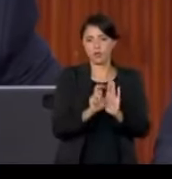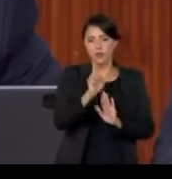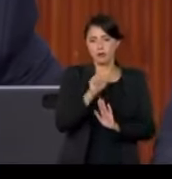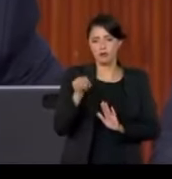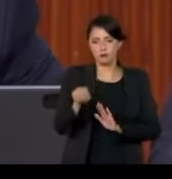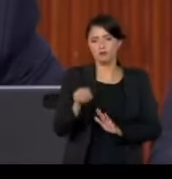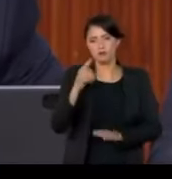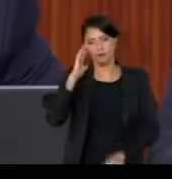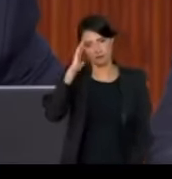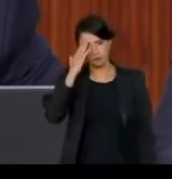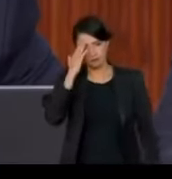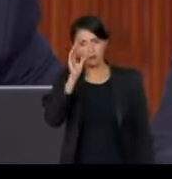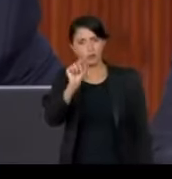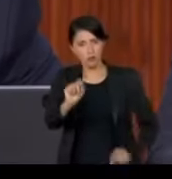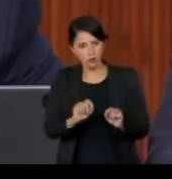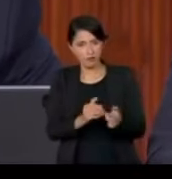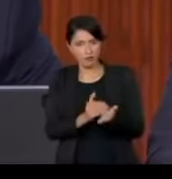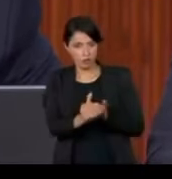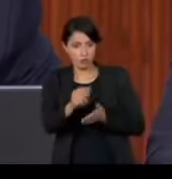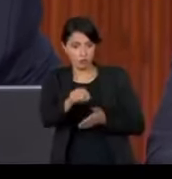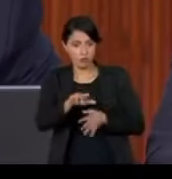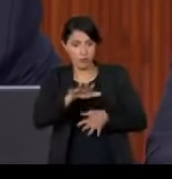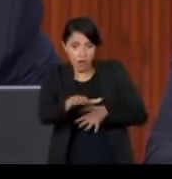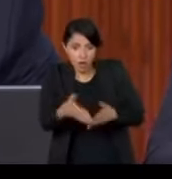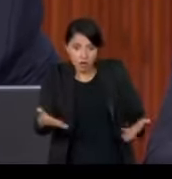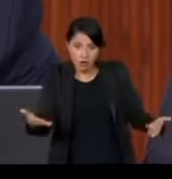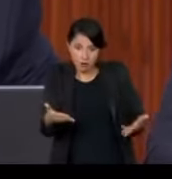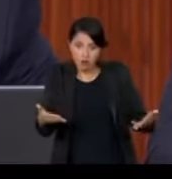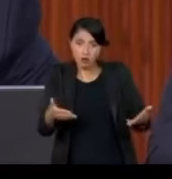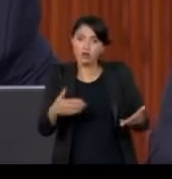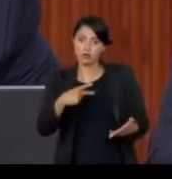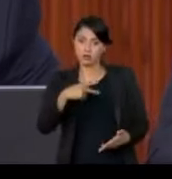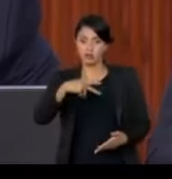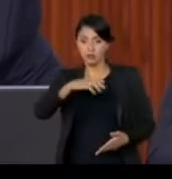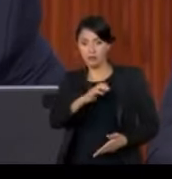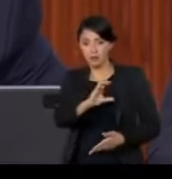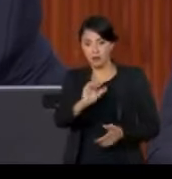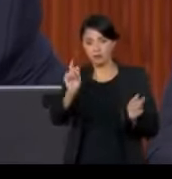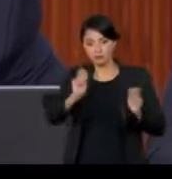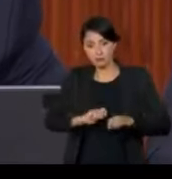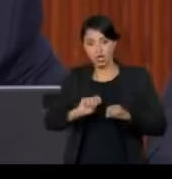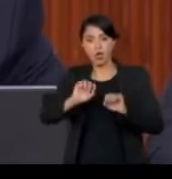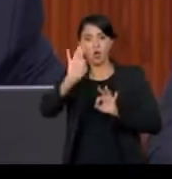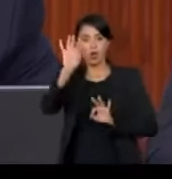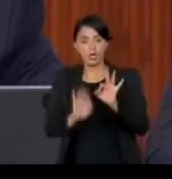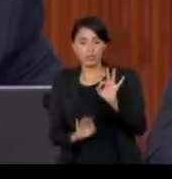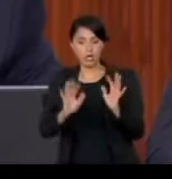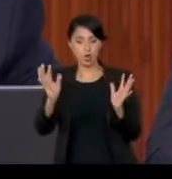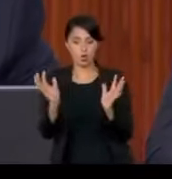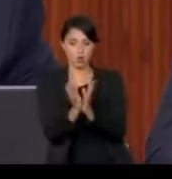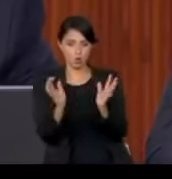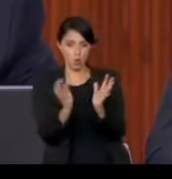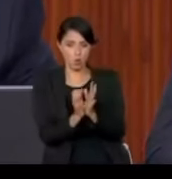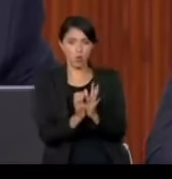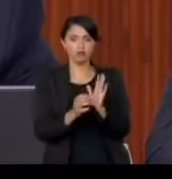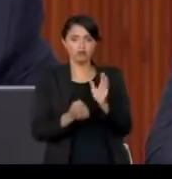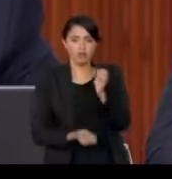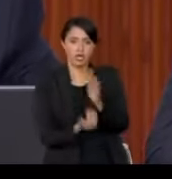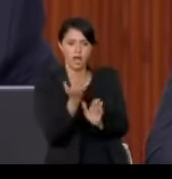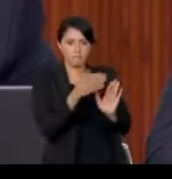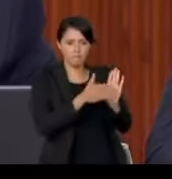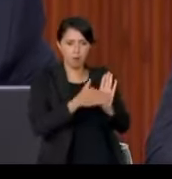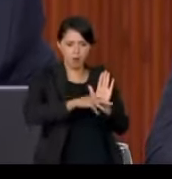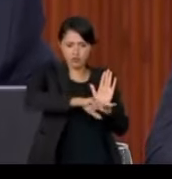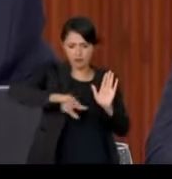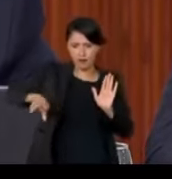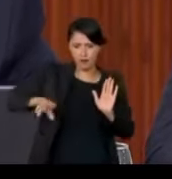Então entendo que a partir desse passo, presidente, a gente podia organizar um grande grupo, formular uma série de propostas e não